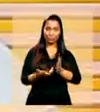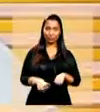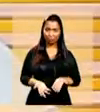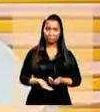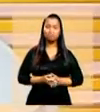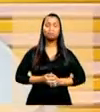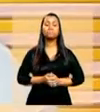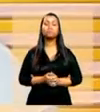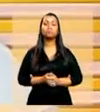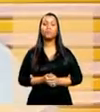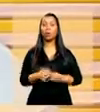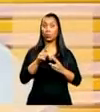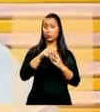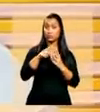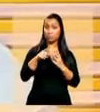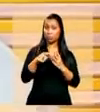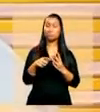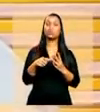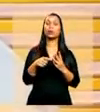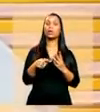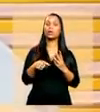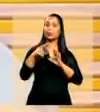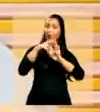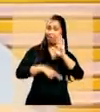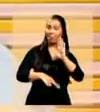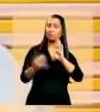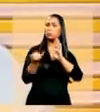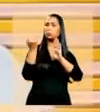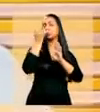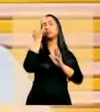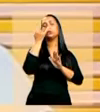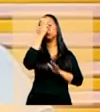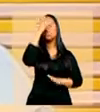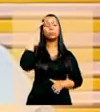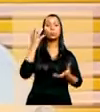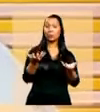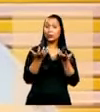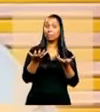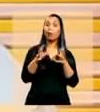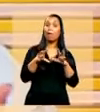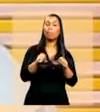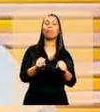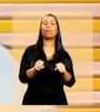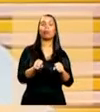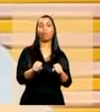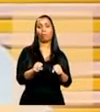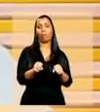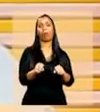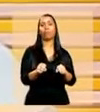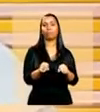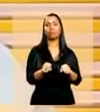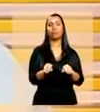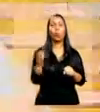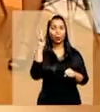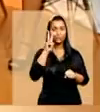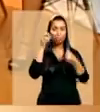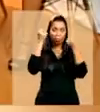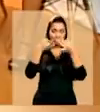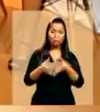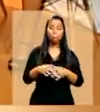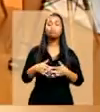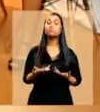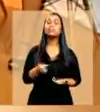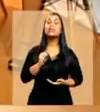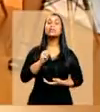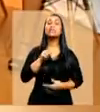história. As 3 regras fundamentais para quem quer se apoderar dessa ferramenta. Ô